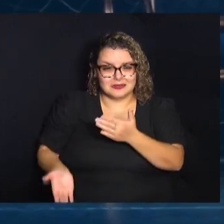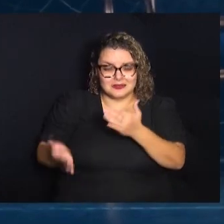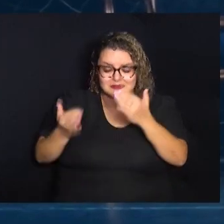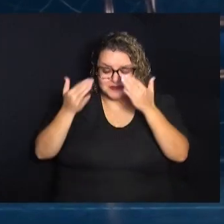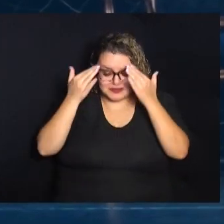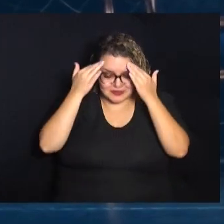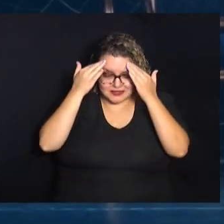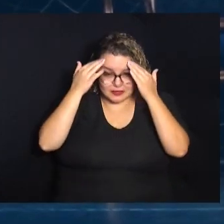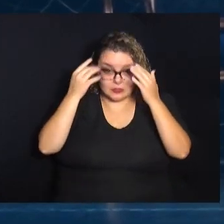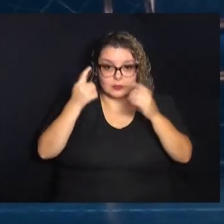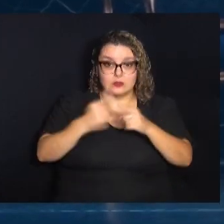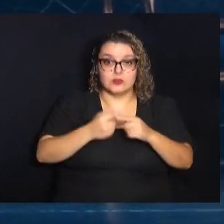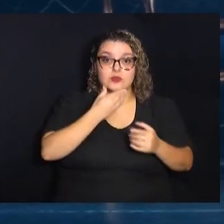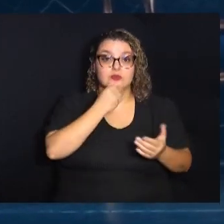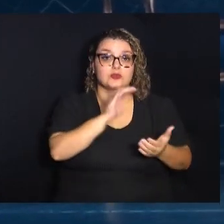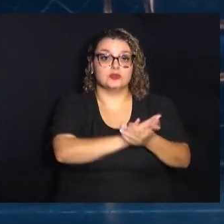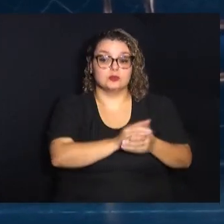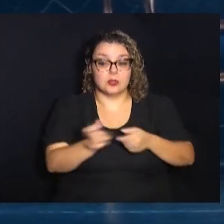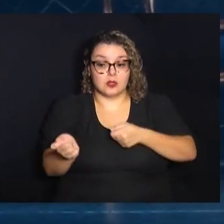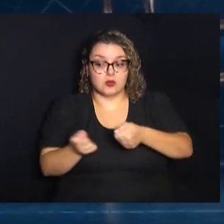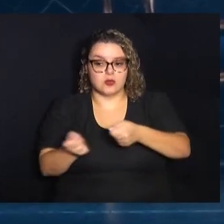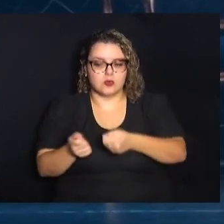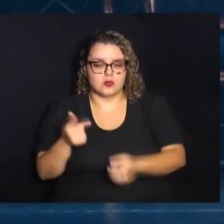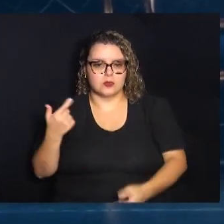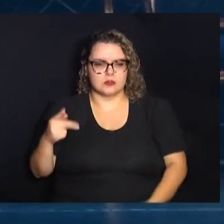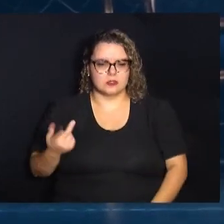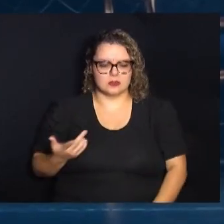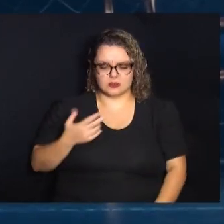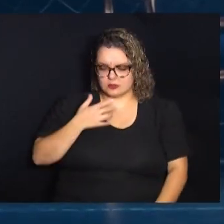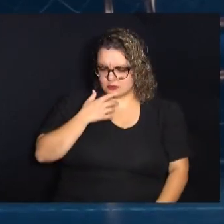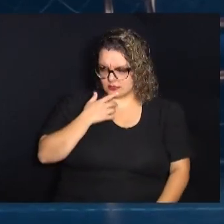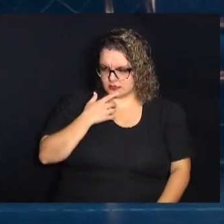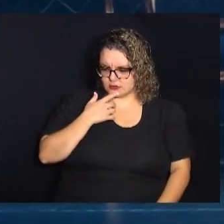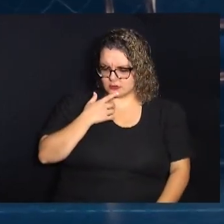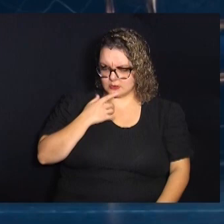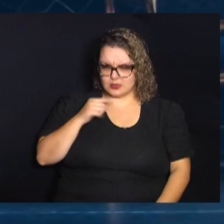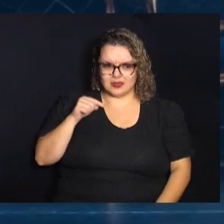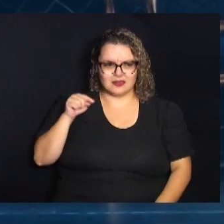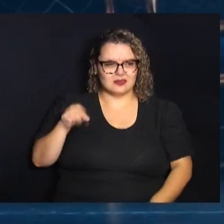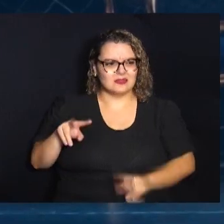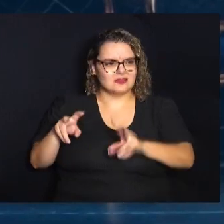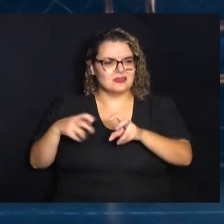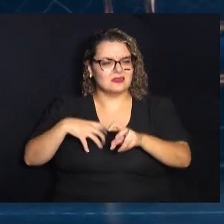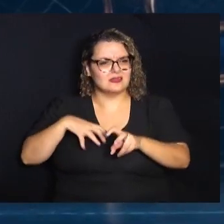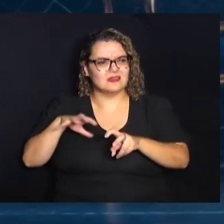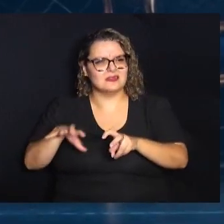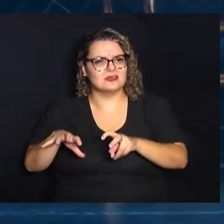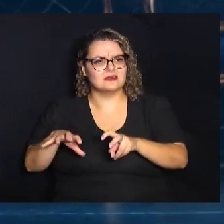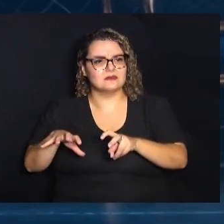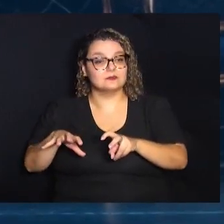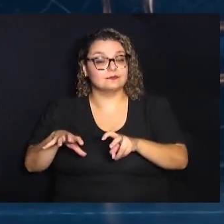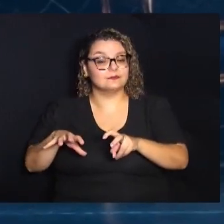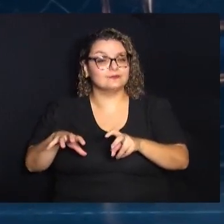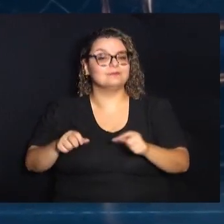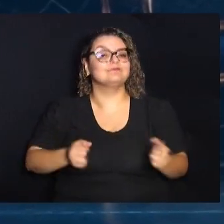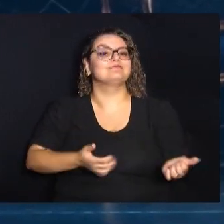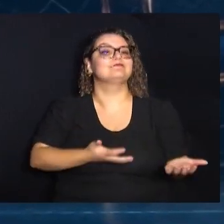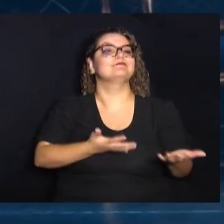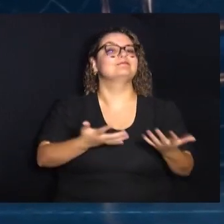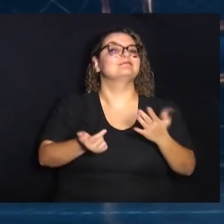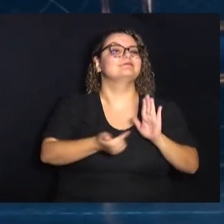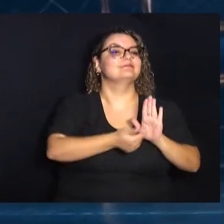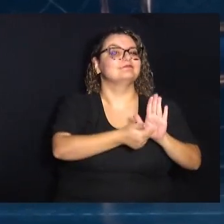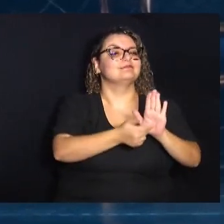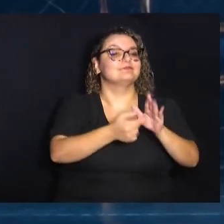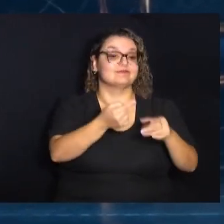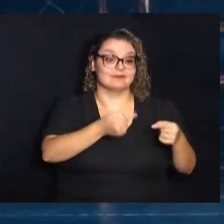ela vai sendo manipulada pelo companheiro dela, e aí ela vai, mas espera, era tal assunto, era de tal jeito. E aí o espetáculo